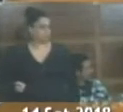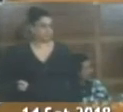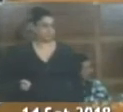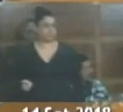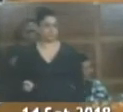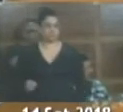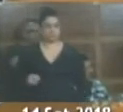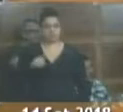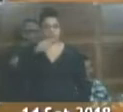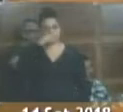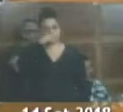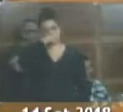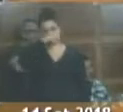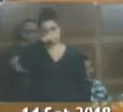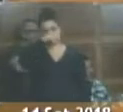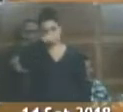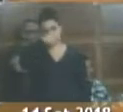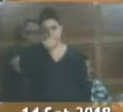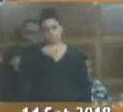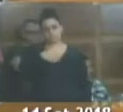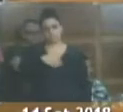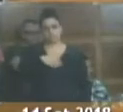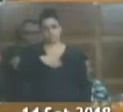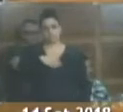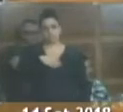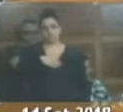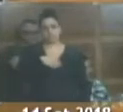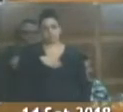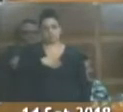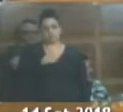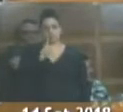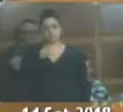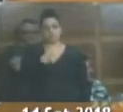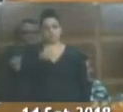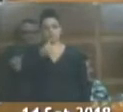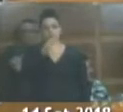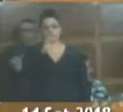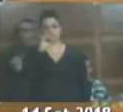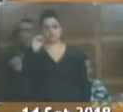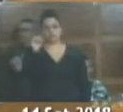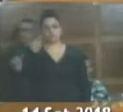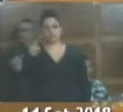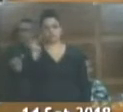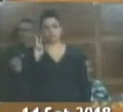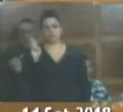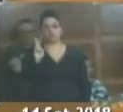1.600.000 reais, desculpem. Desculpem, 1.600.000 reais.